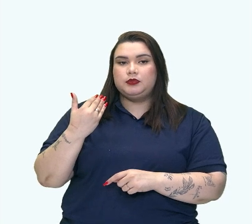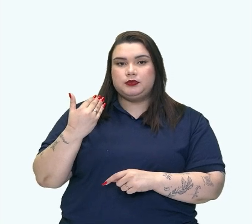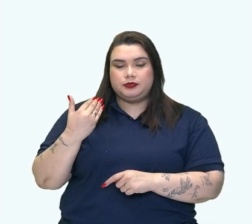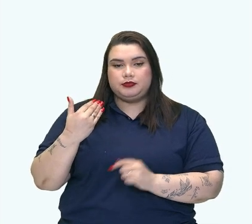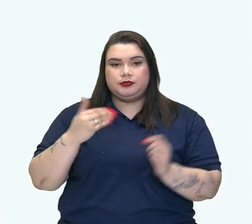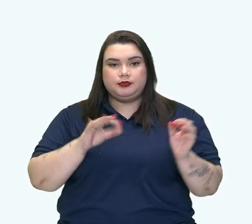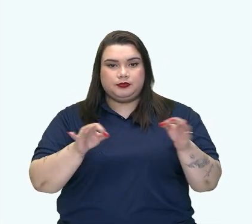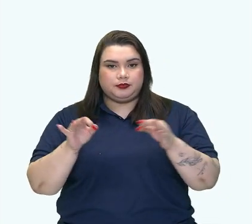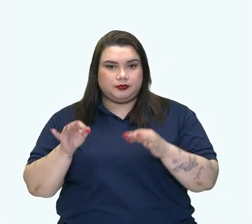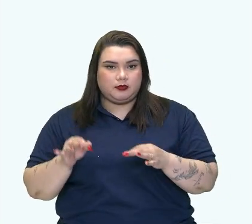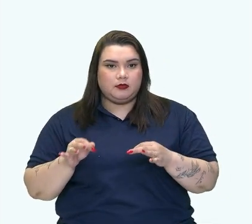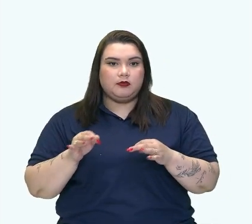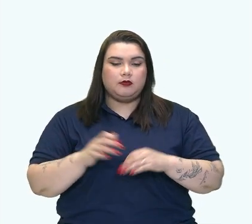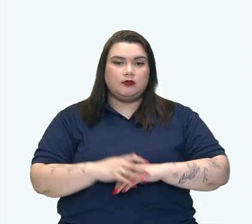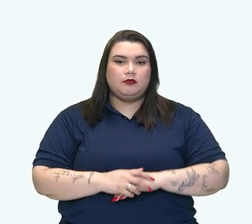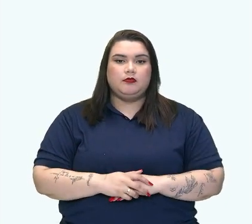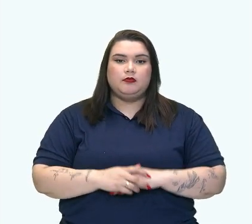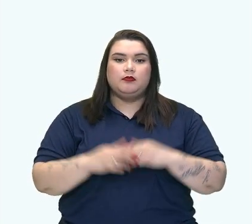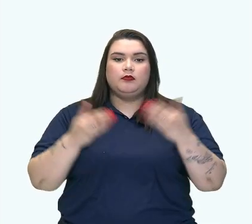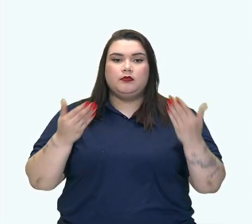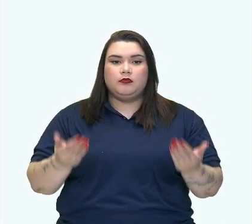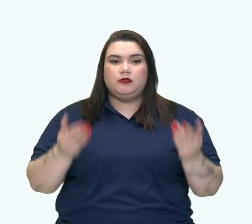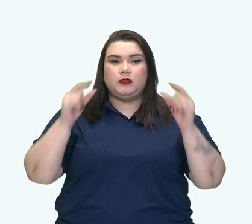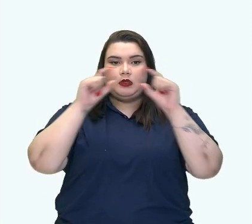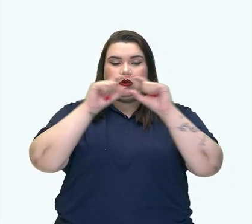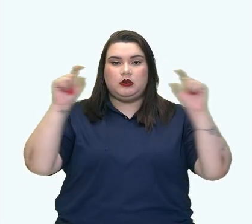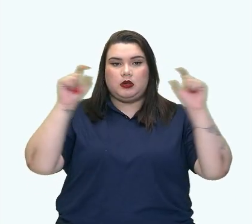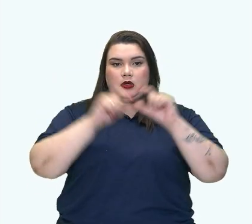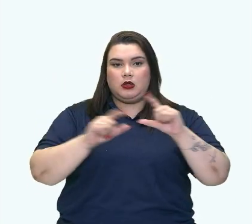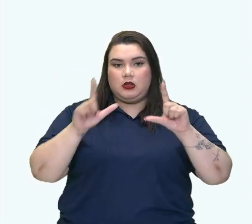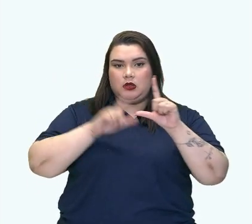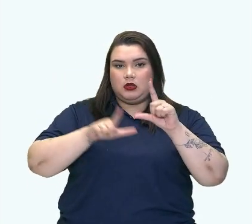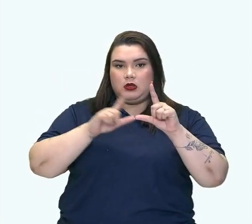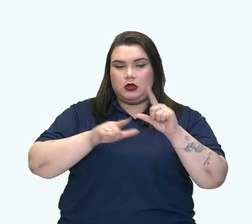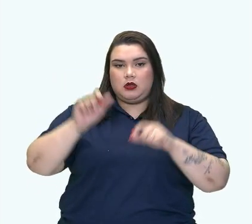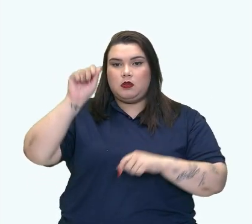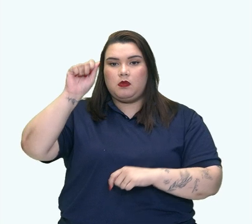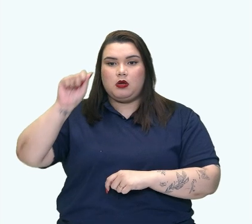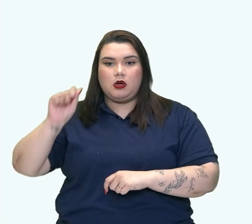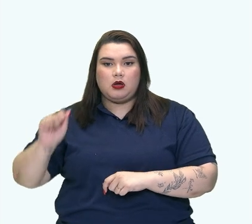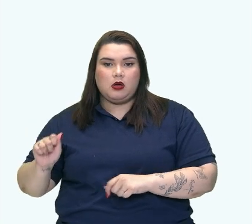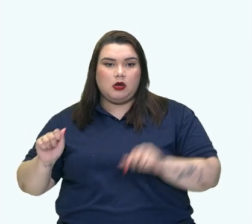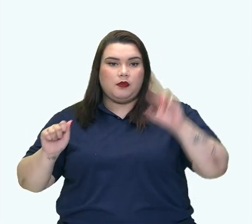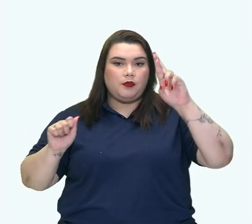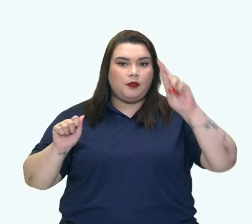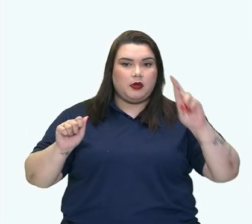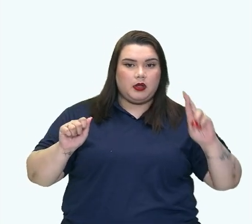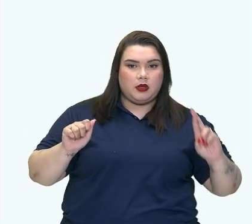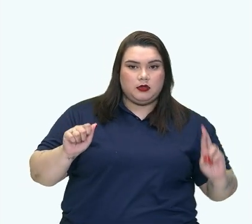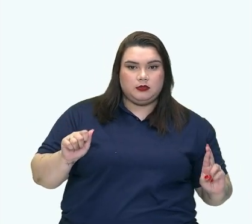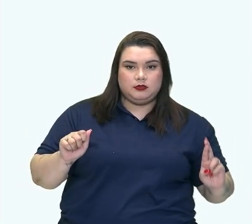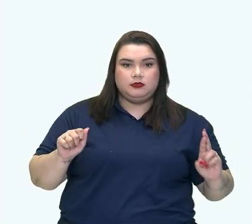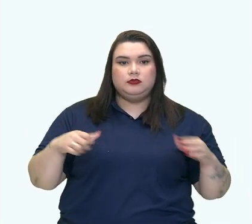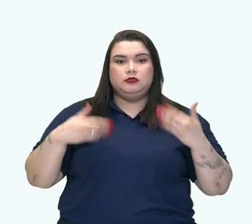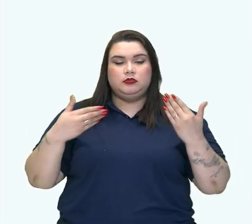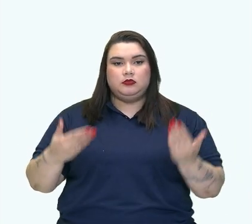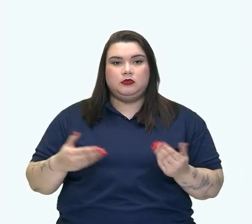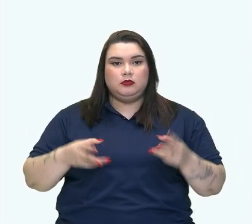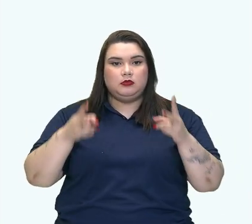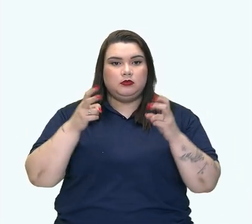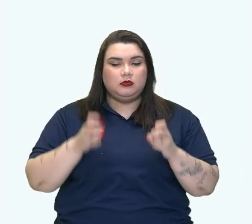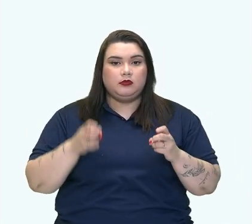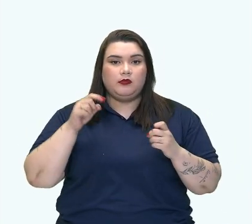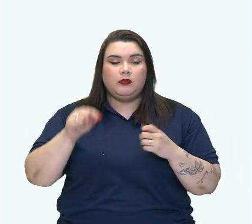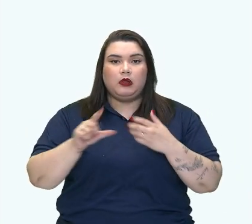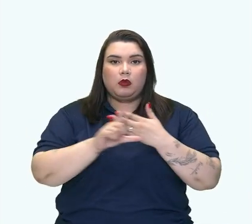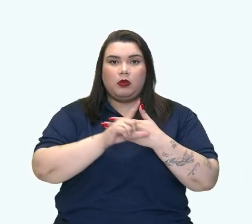tudo, numa base. E as letras à esquerda o A e à direita o R. Nosso Augusto de Campos foi poeta, tradutor e crítico